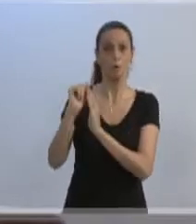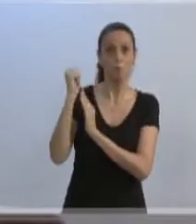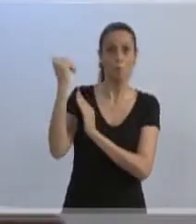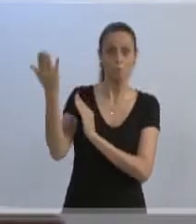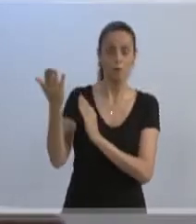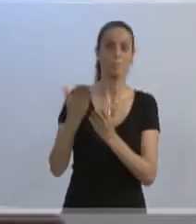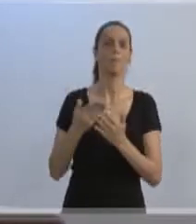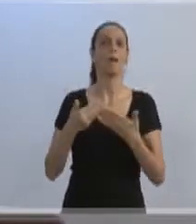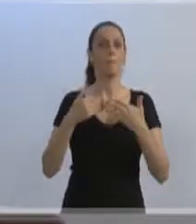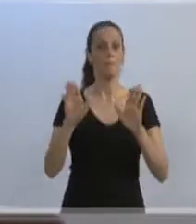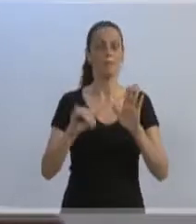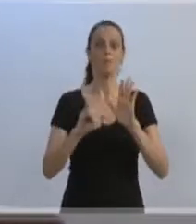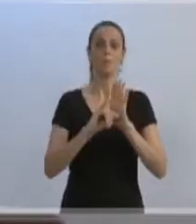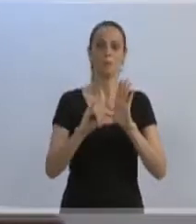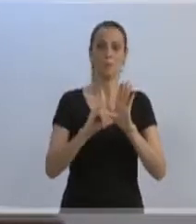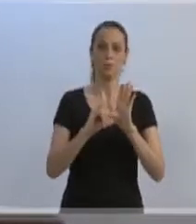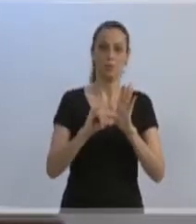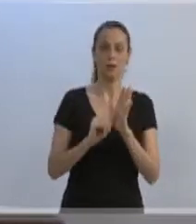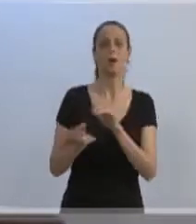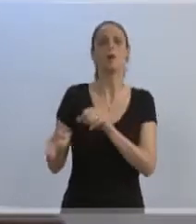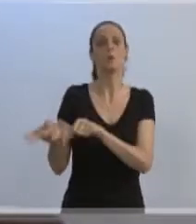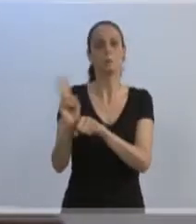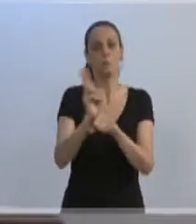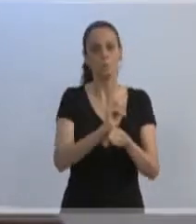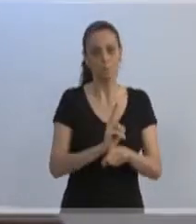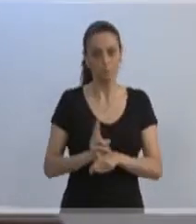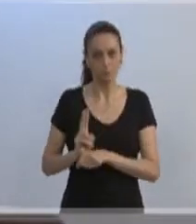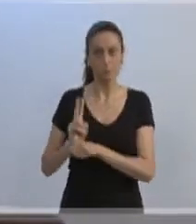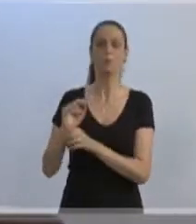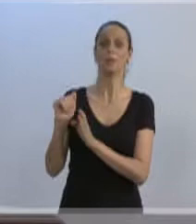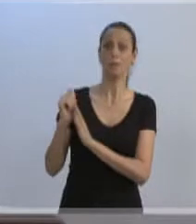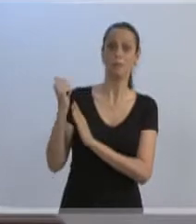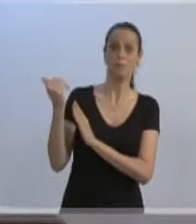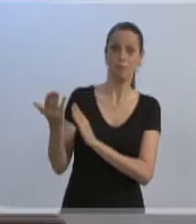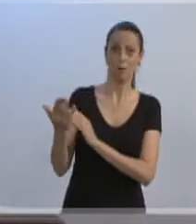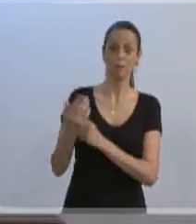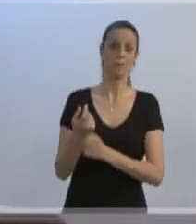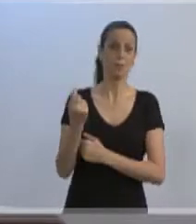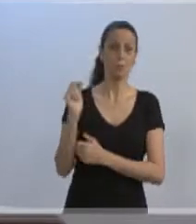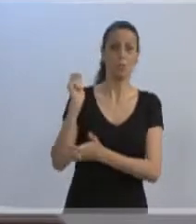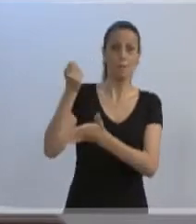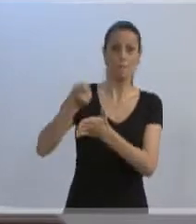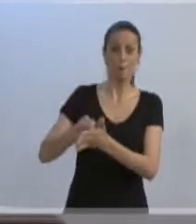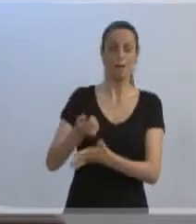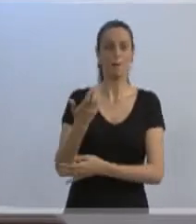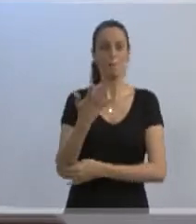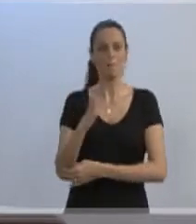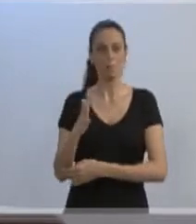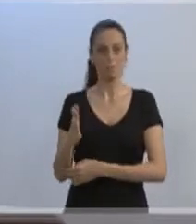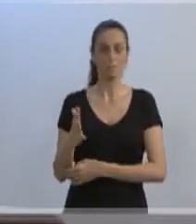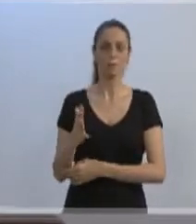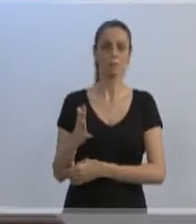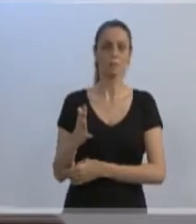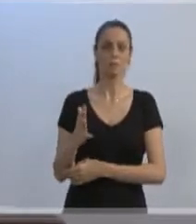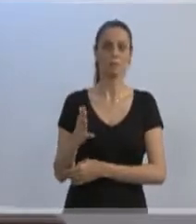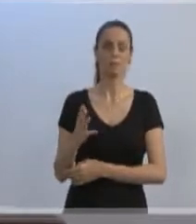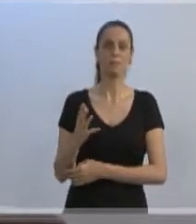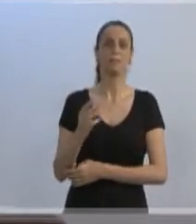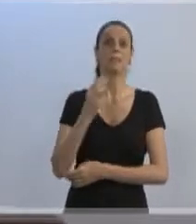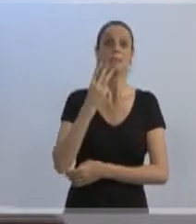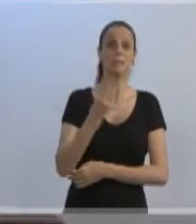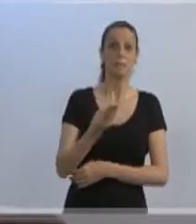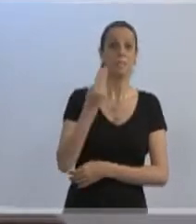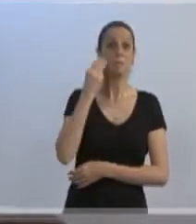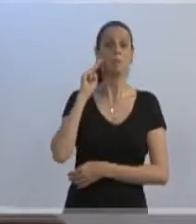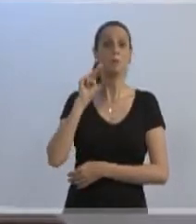edital de licitação e contratar uma fiscalização externa que o preço estimado é de superior a três